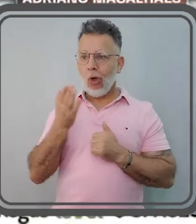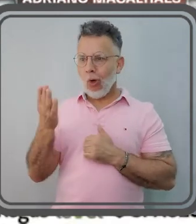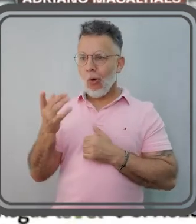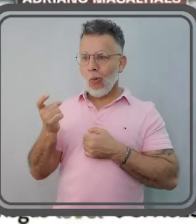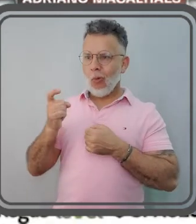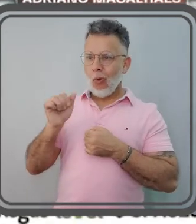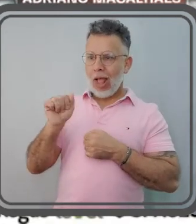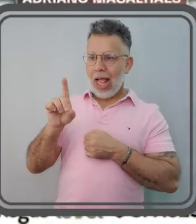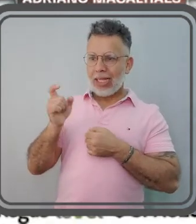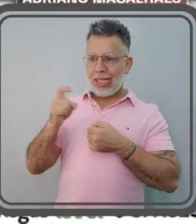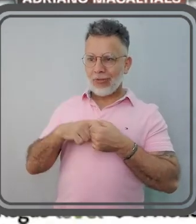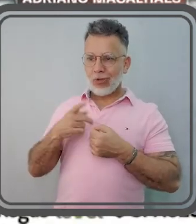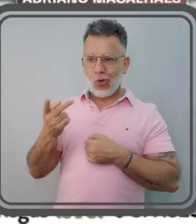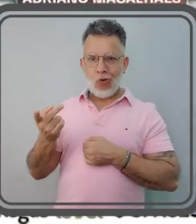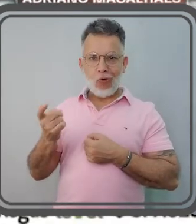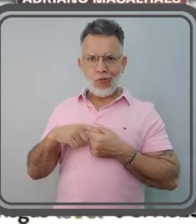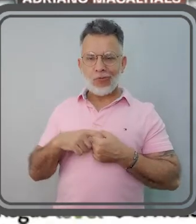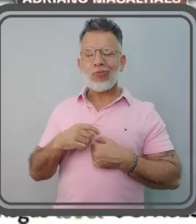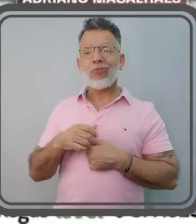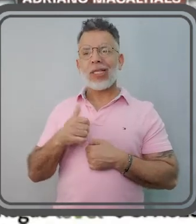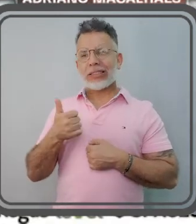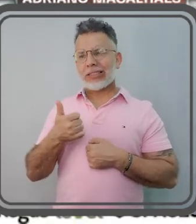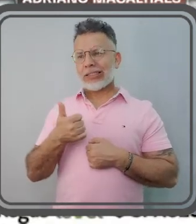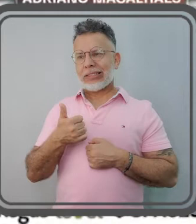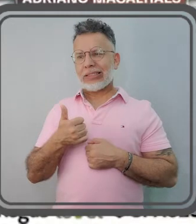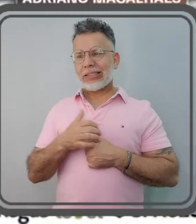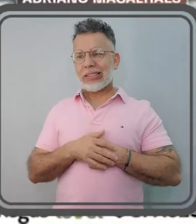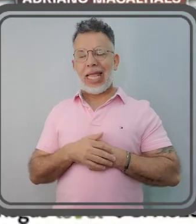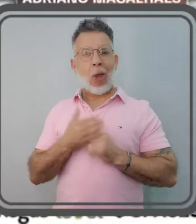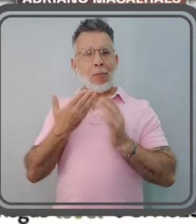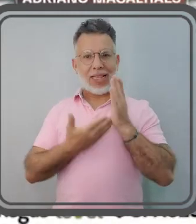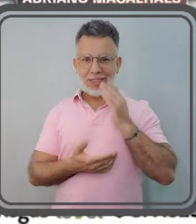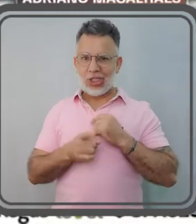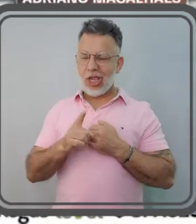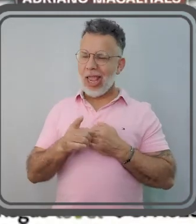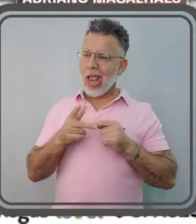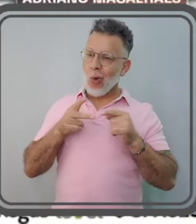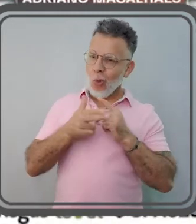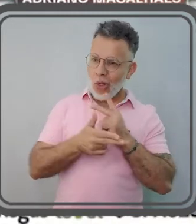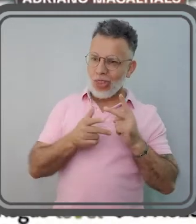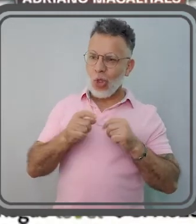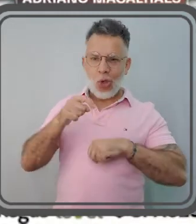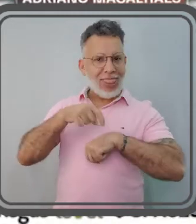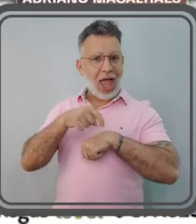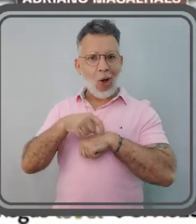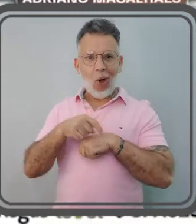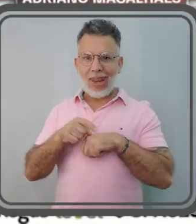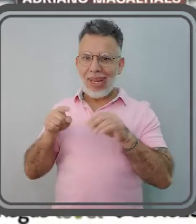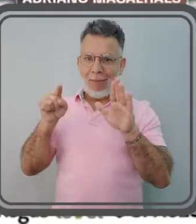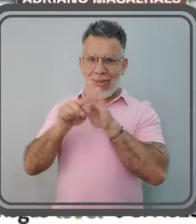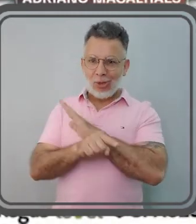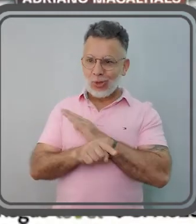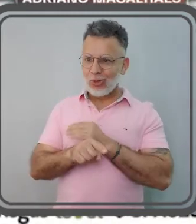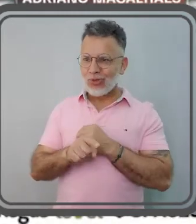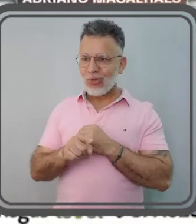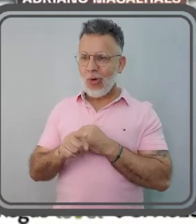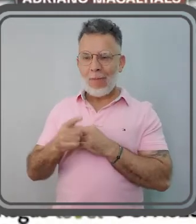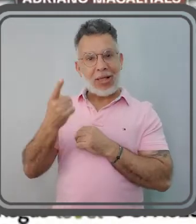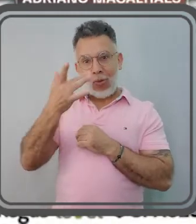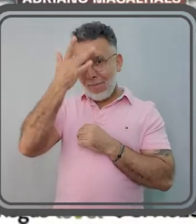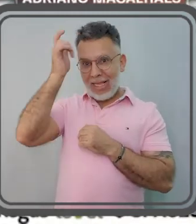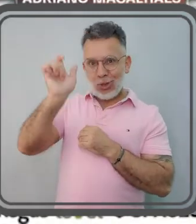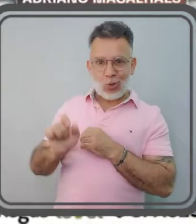perdi, cortou aqui na hora, na pergunta, você falou mais uma pessoa aqui, aí eu perdi, se puder retomar.